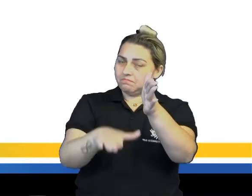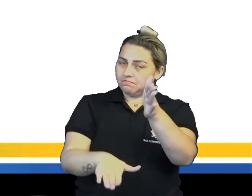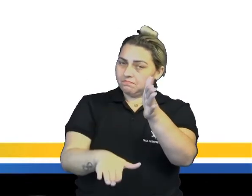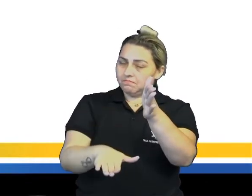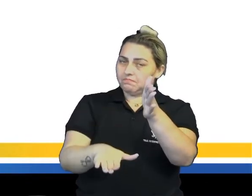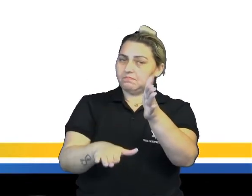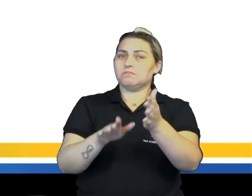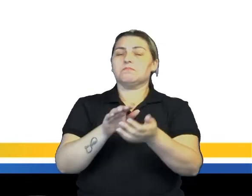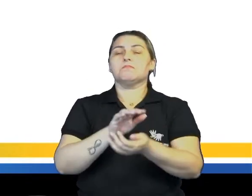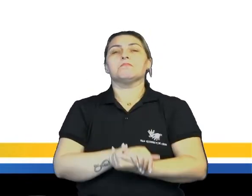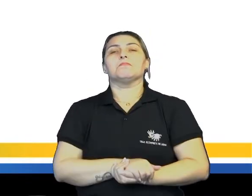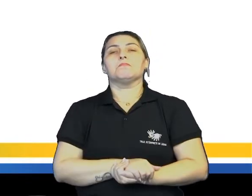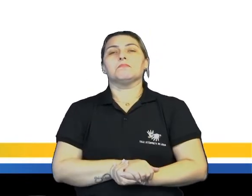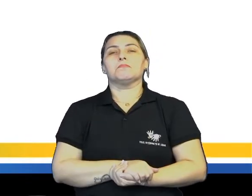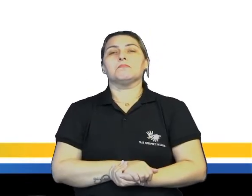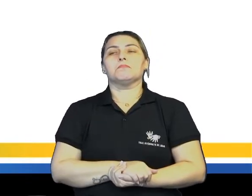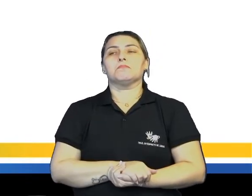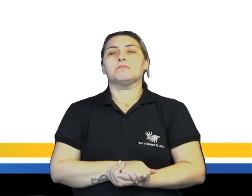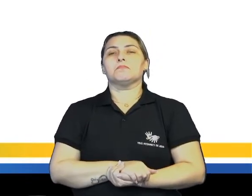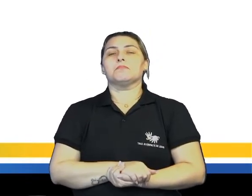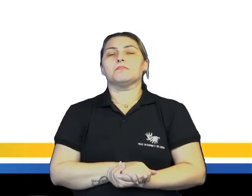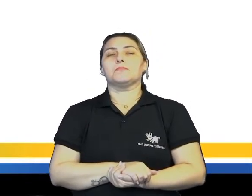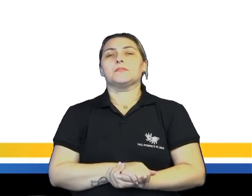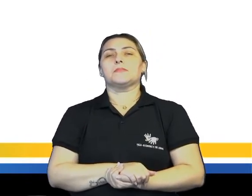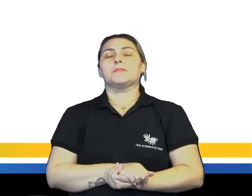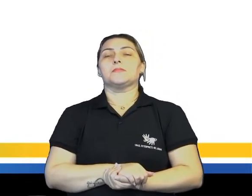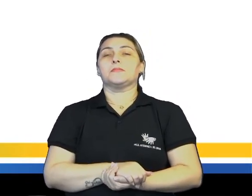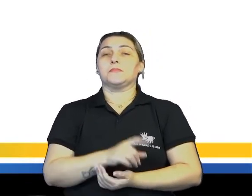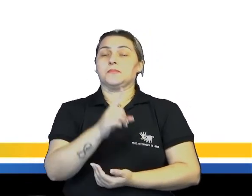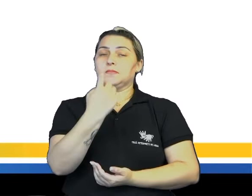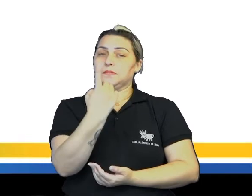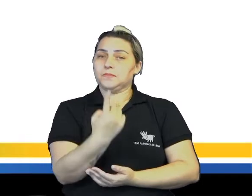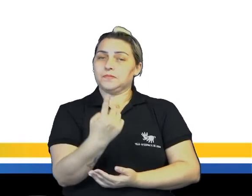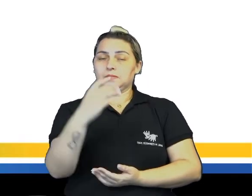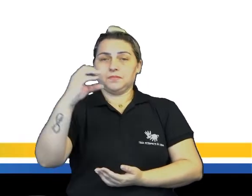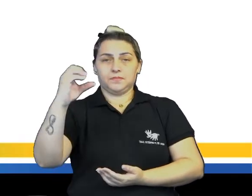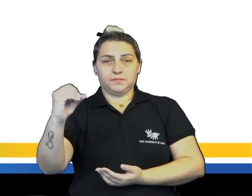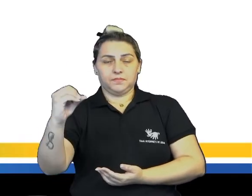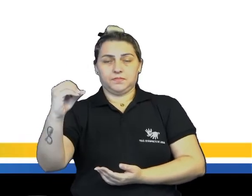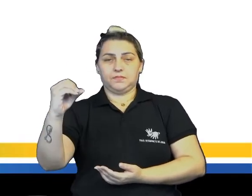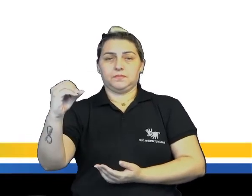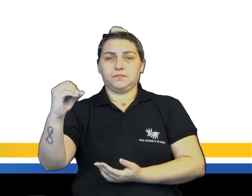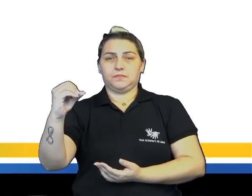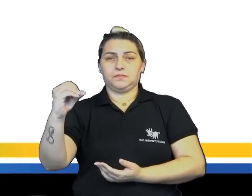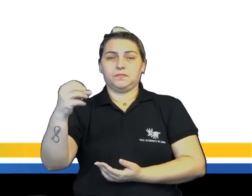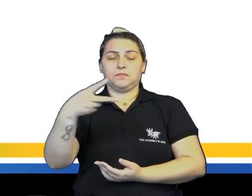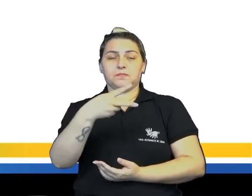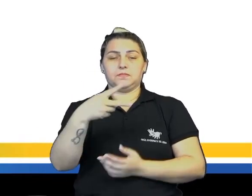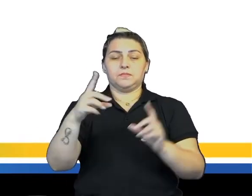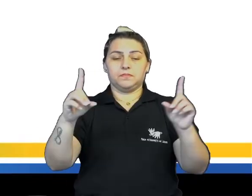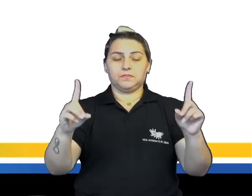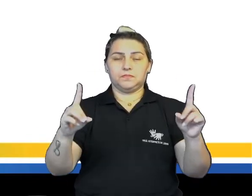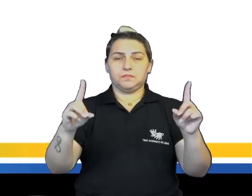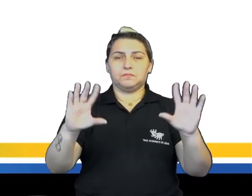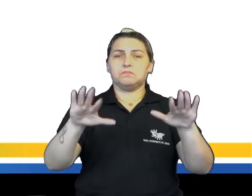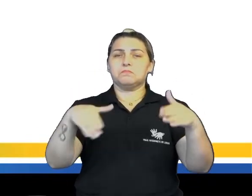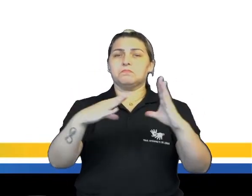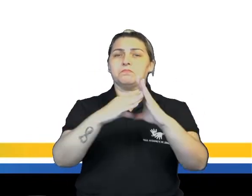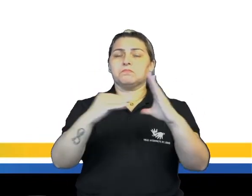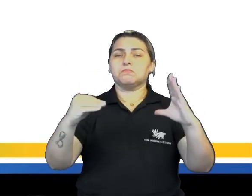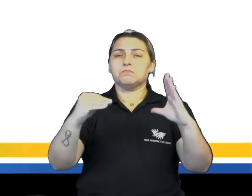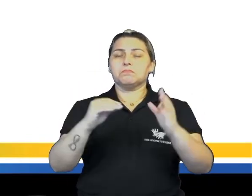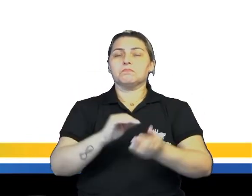é menor que o 7. Embaixo, nós temos o 1 e o 0 e um símbolo entre eles. Que símbolo é